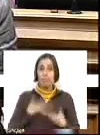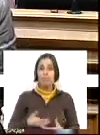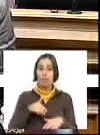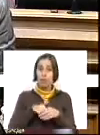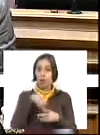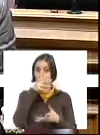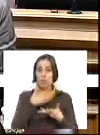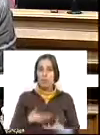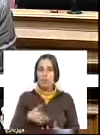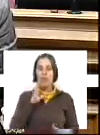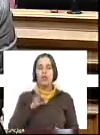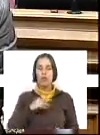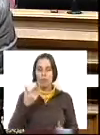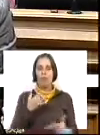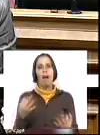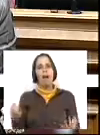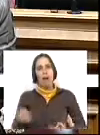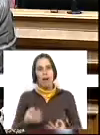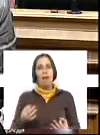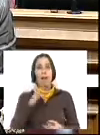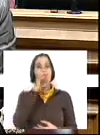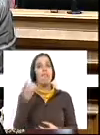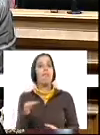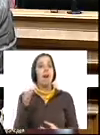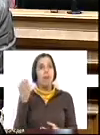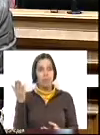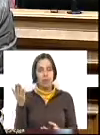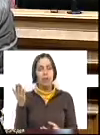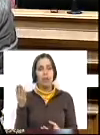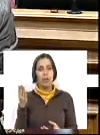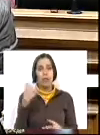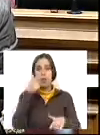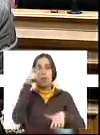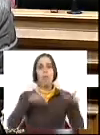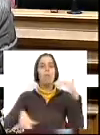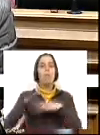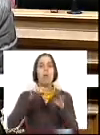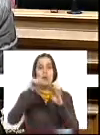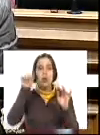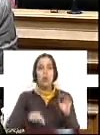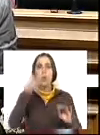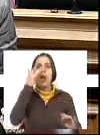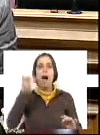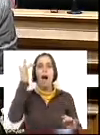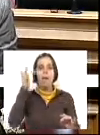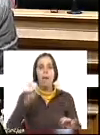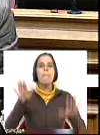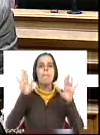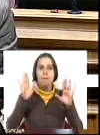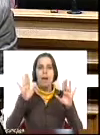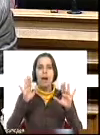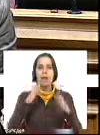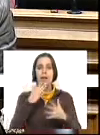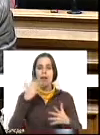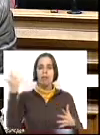Senhora Presidente, vão, obviamente, para a família, para o povo sul-africano, mas